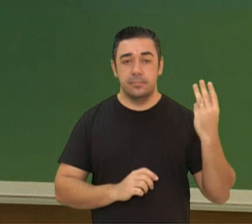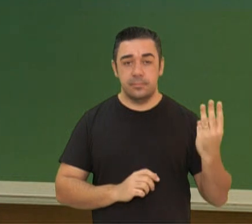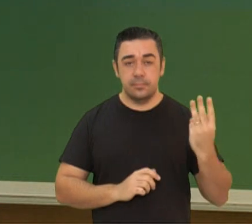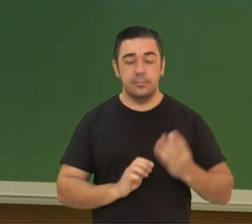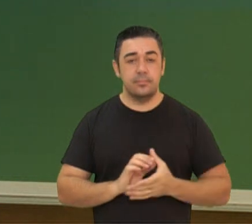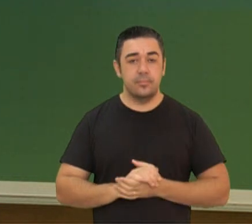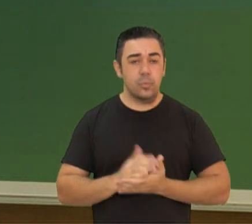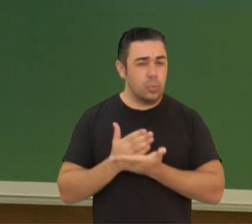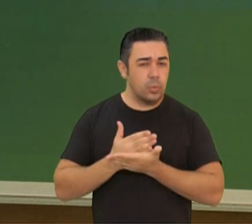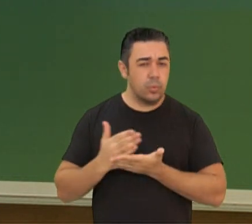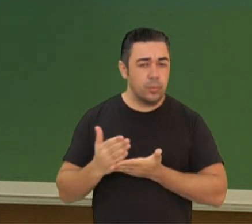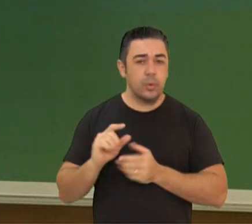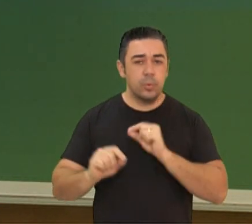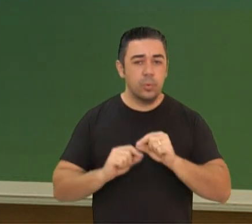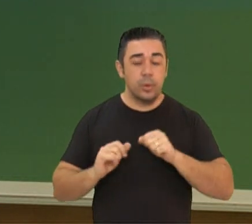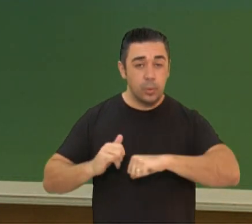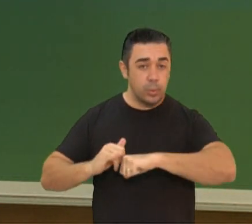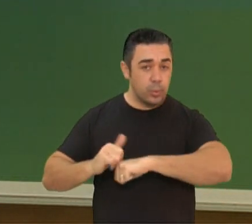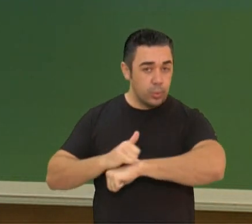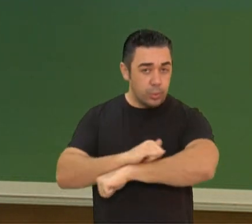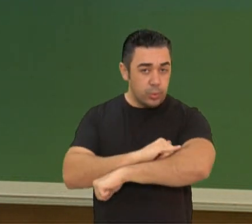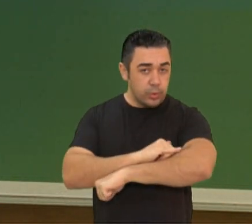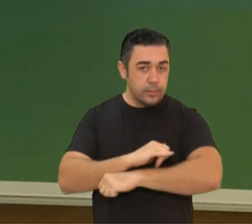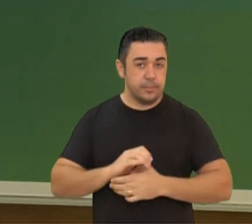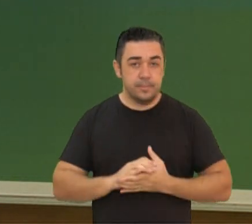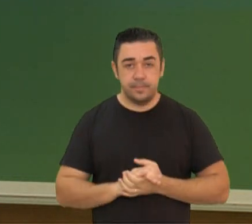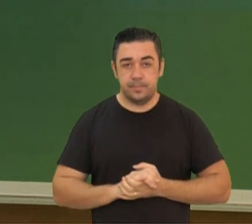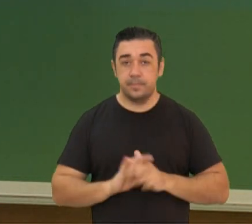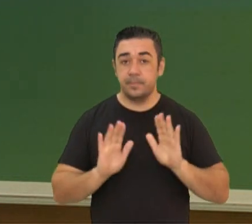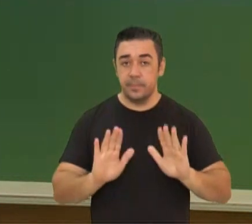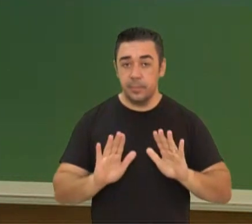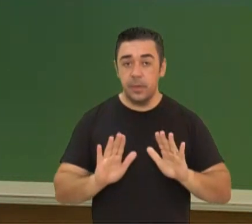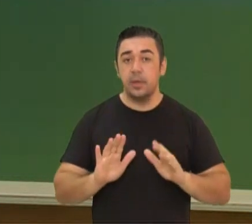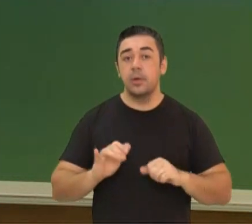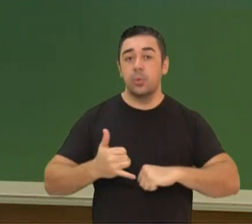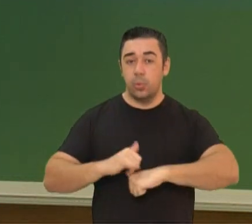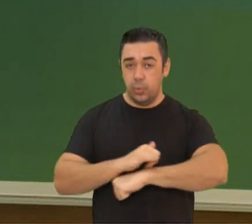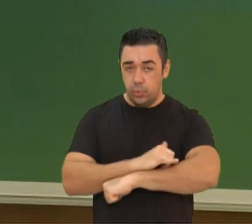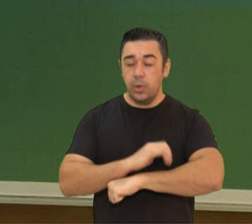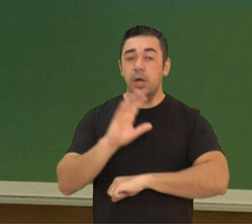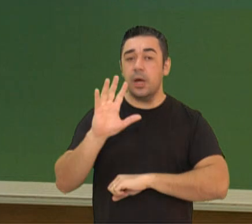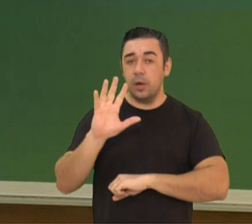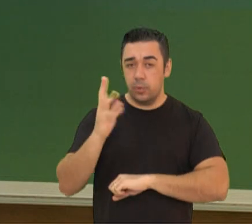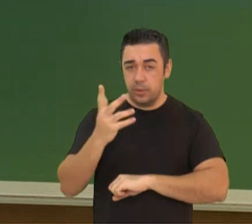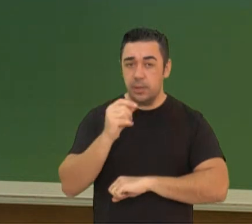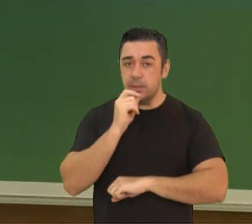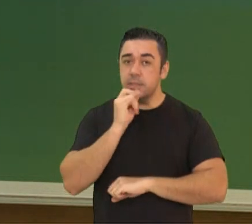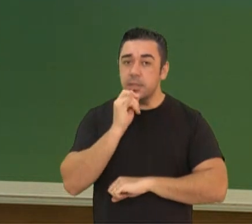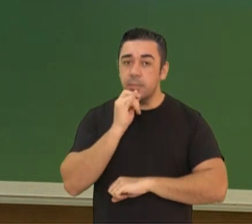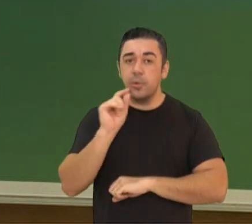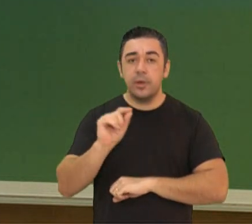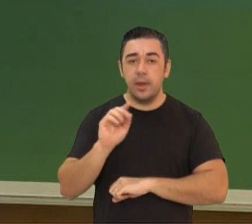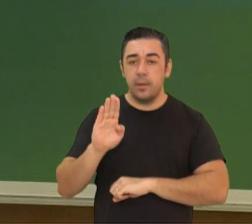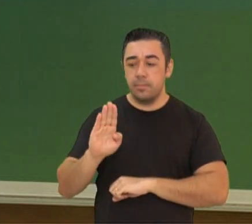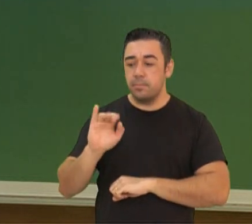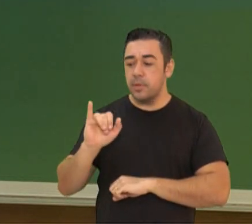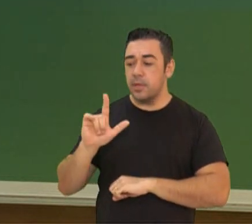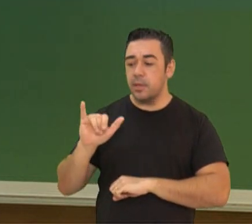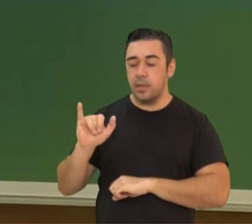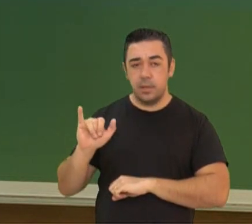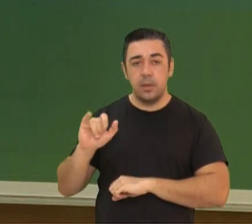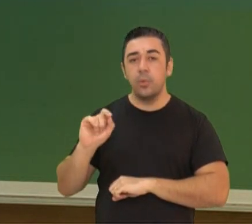terceiro, início da digestão das gorduras. As gorduras vão sofrer a ação da bile, né, produzida